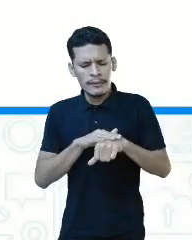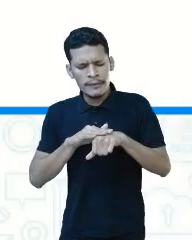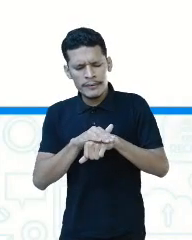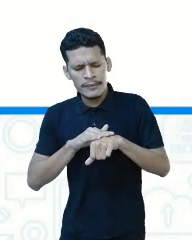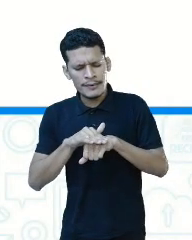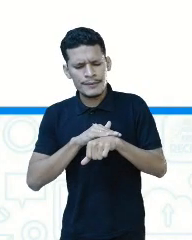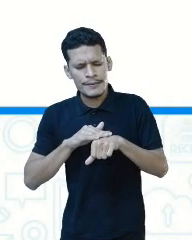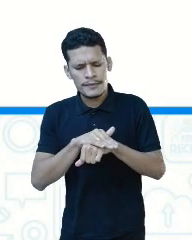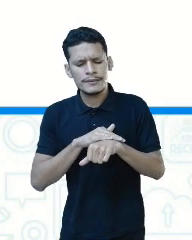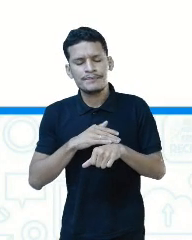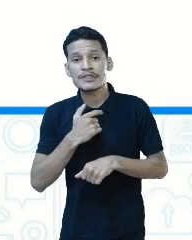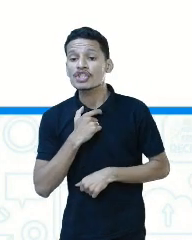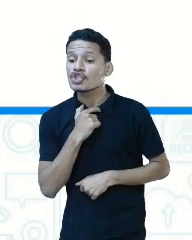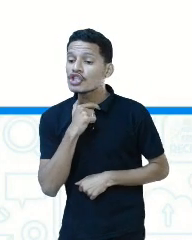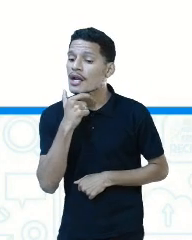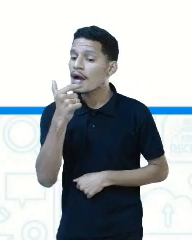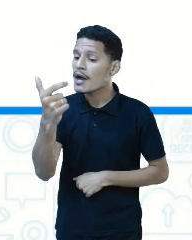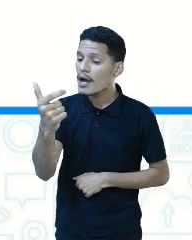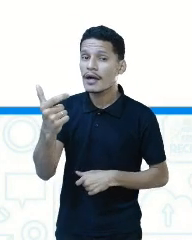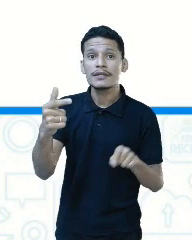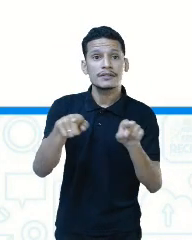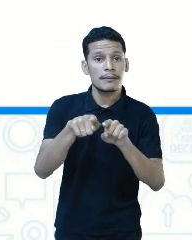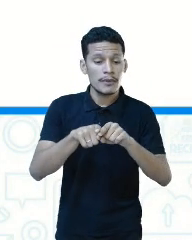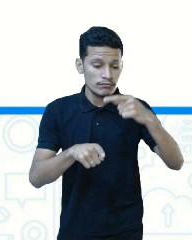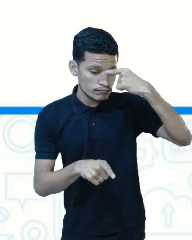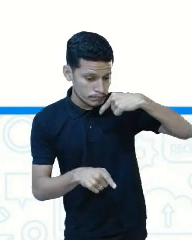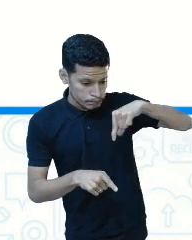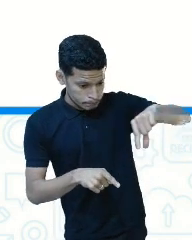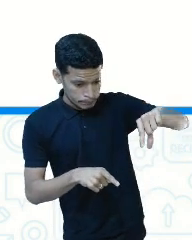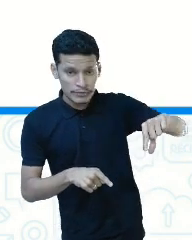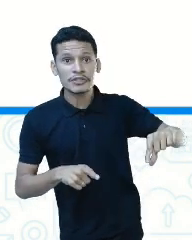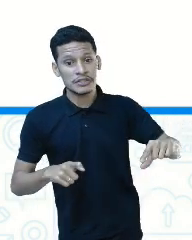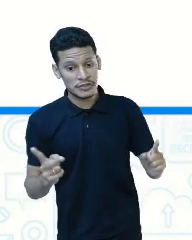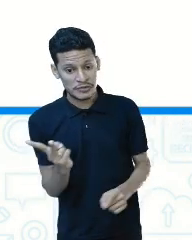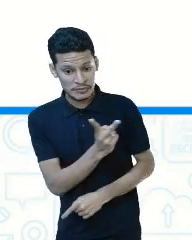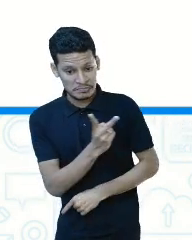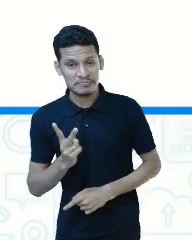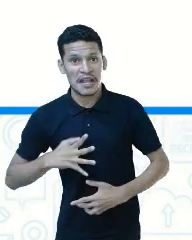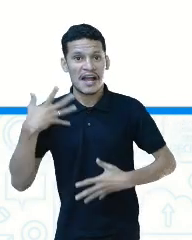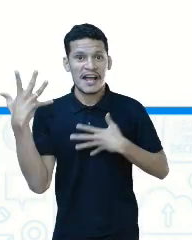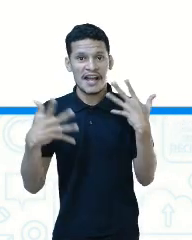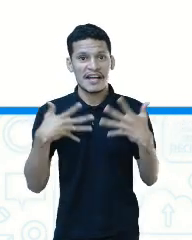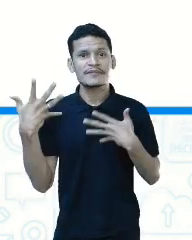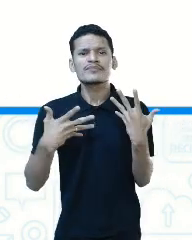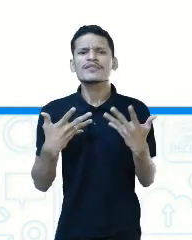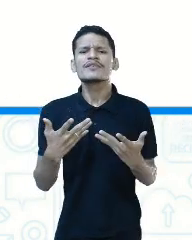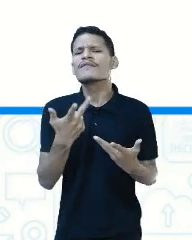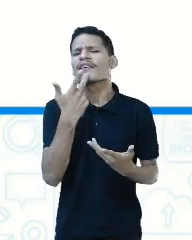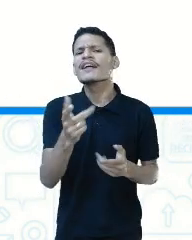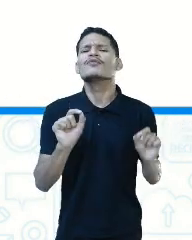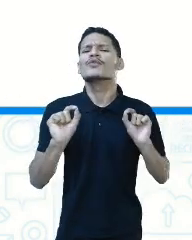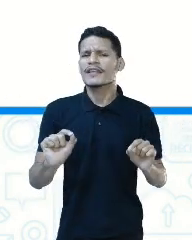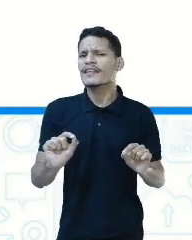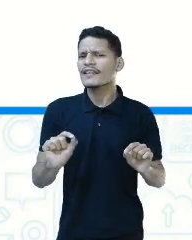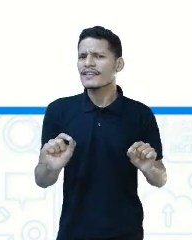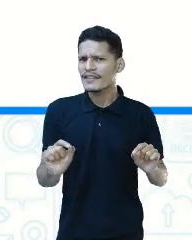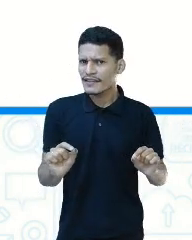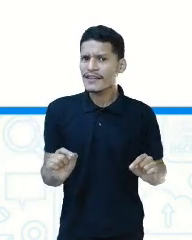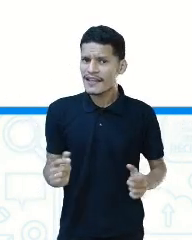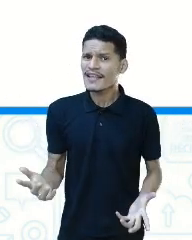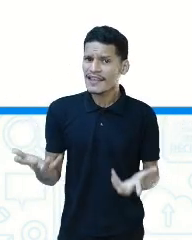Conversavam a girafa e a elefanta, muito animadas. E sabes do que falavam?